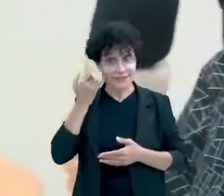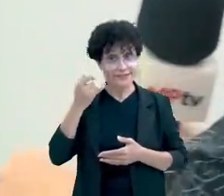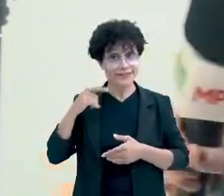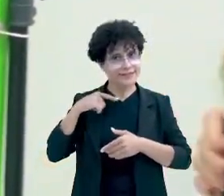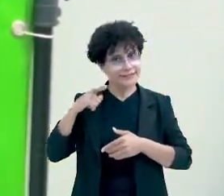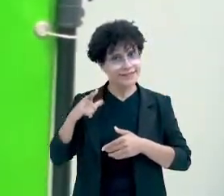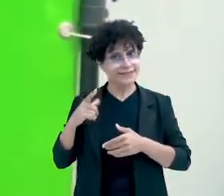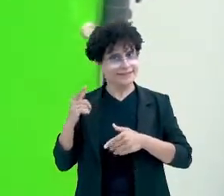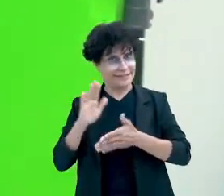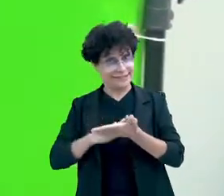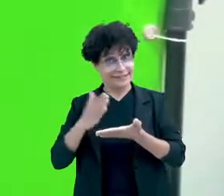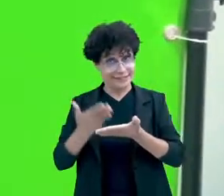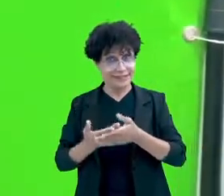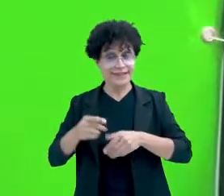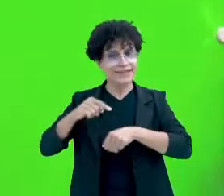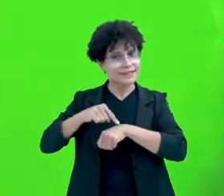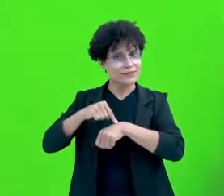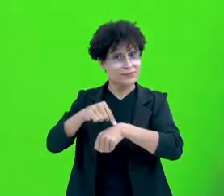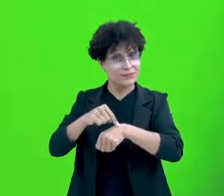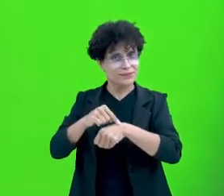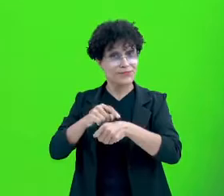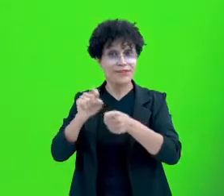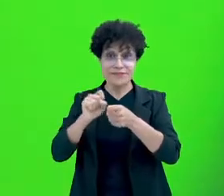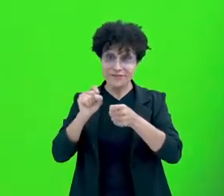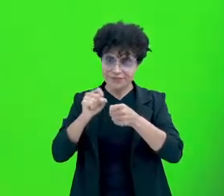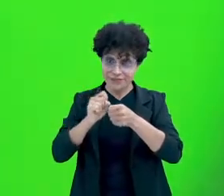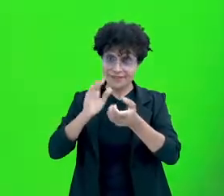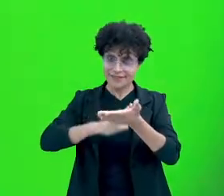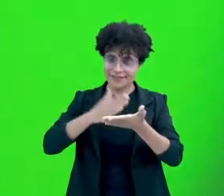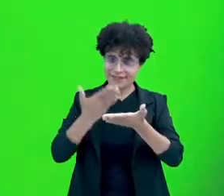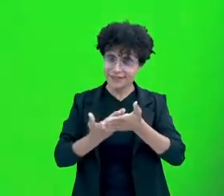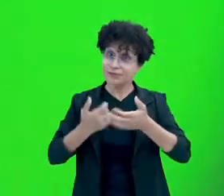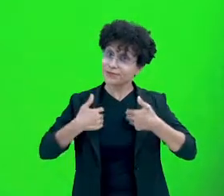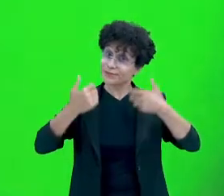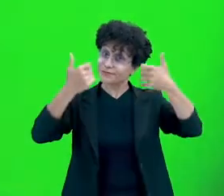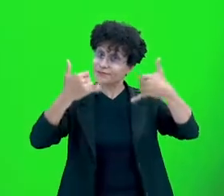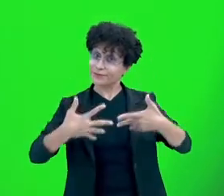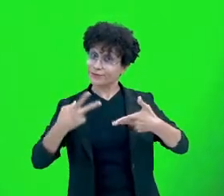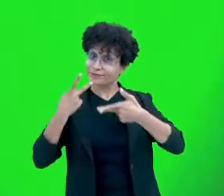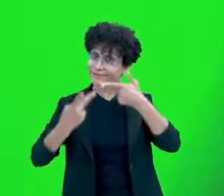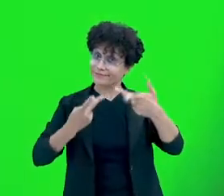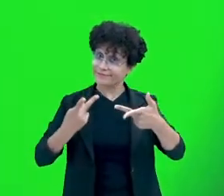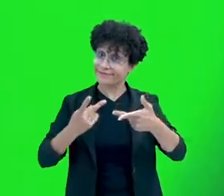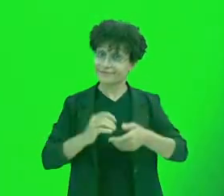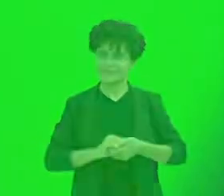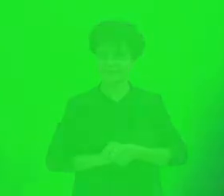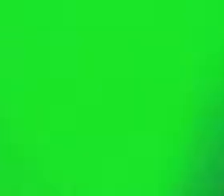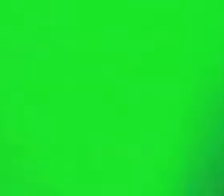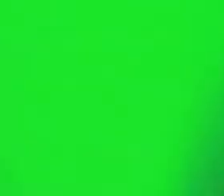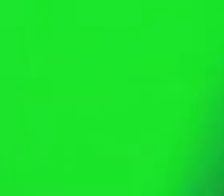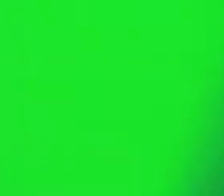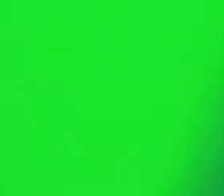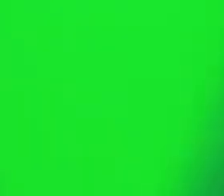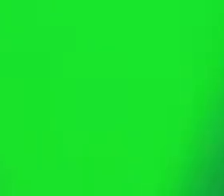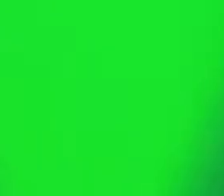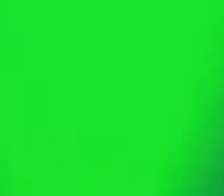Raquel, uma de nossas intérpretes, que neste momento faz a tradução do que eu estou falando.